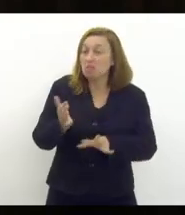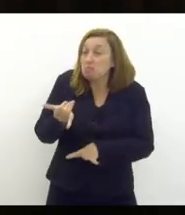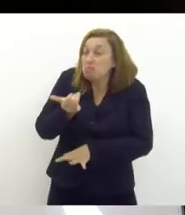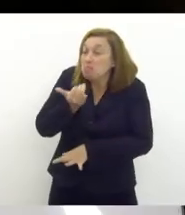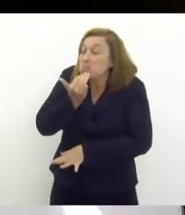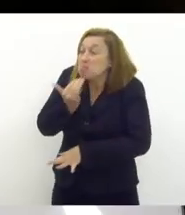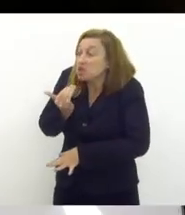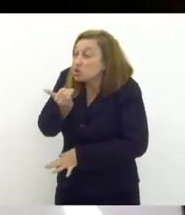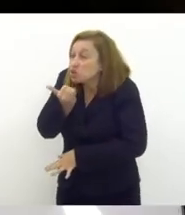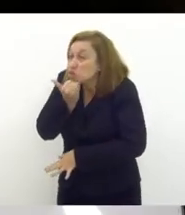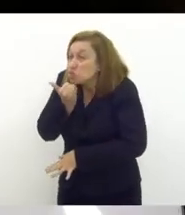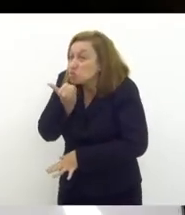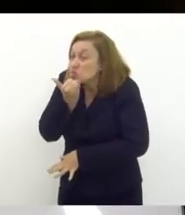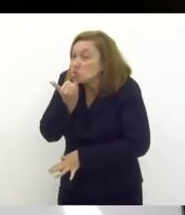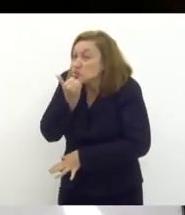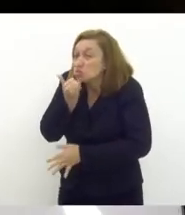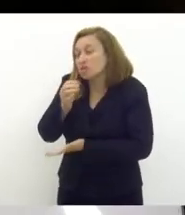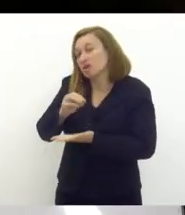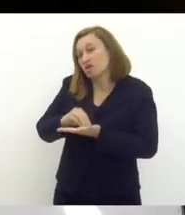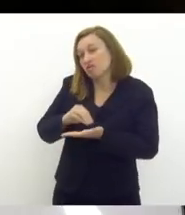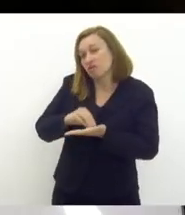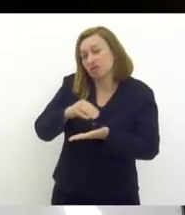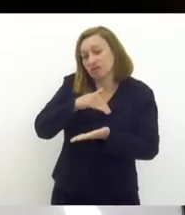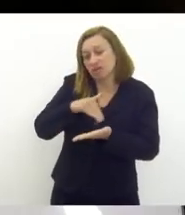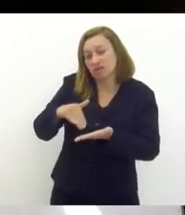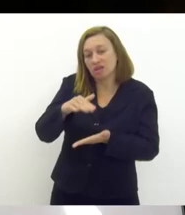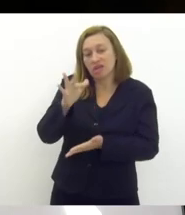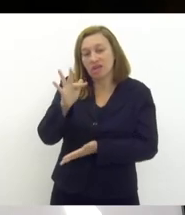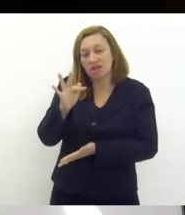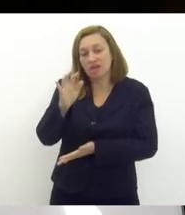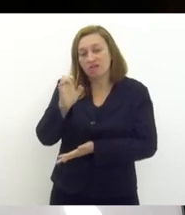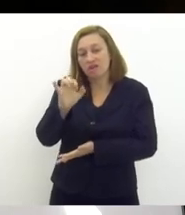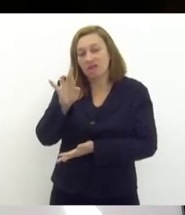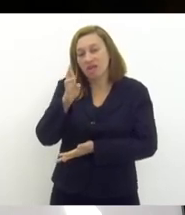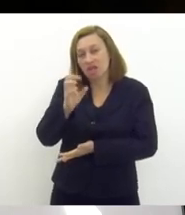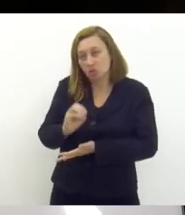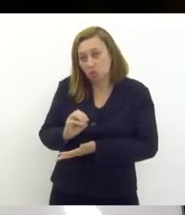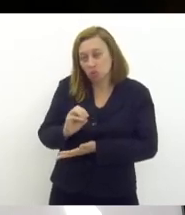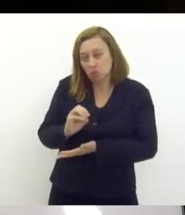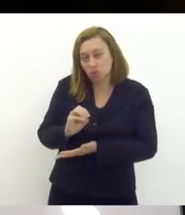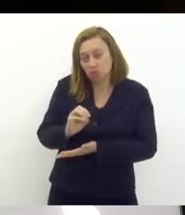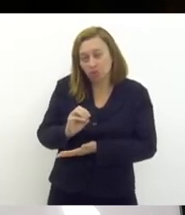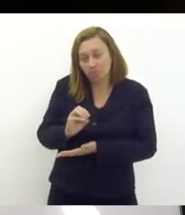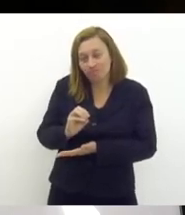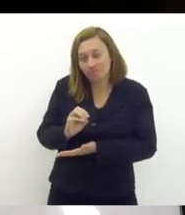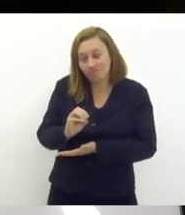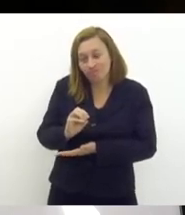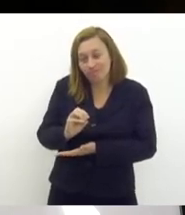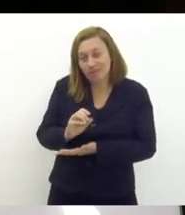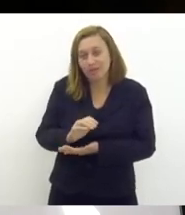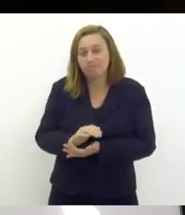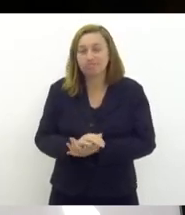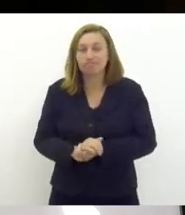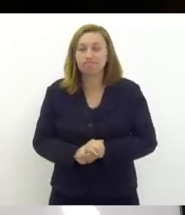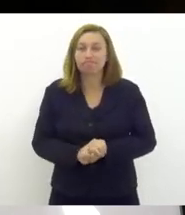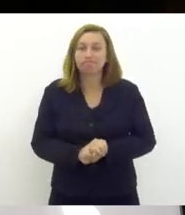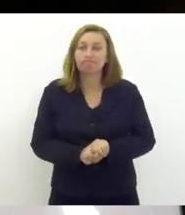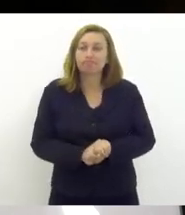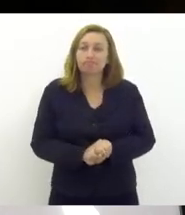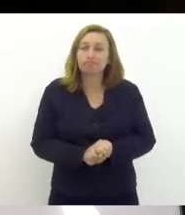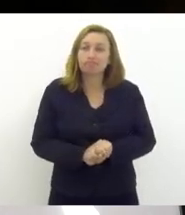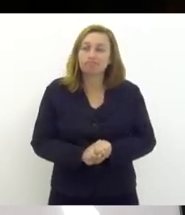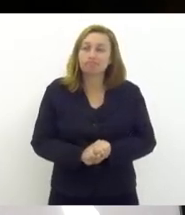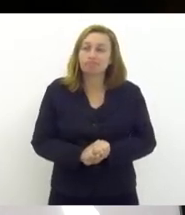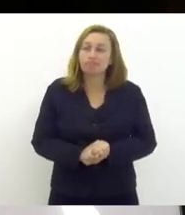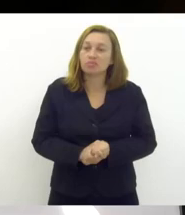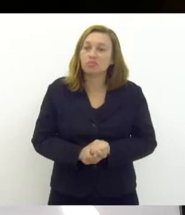desculpas pela ausência do nosso secretário Fernando abuquerque quando uma integrante